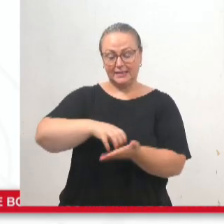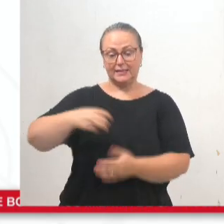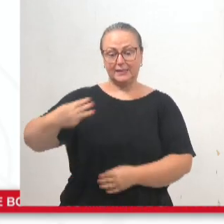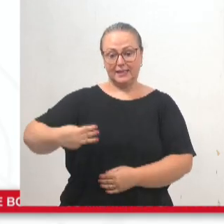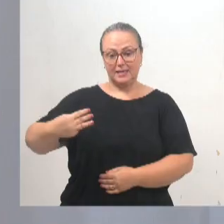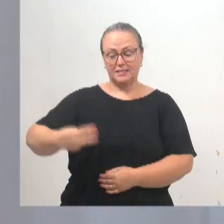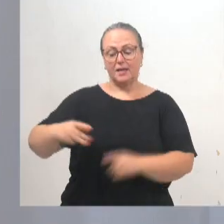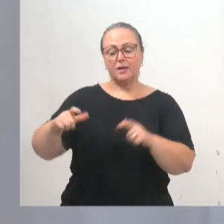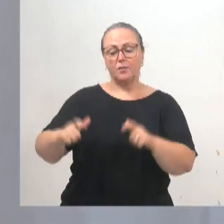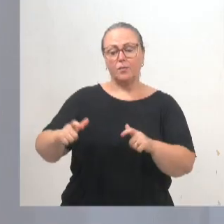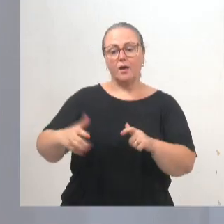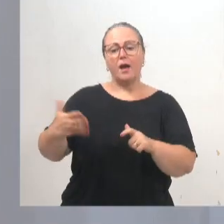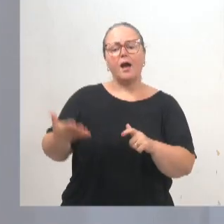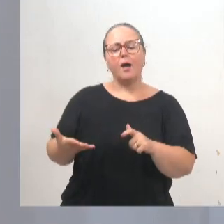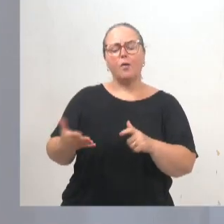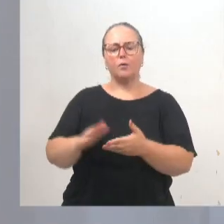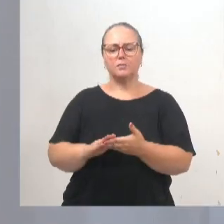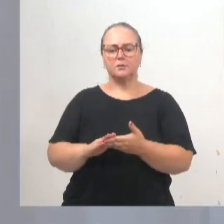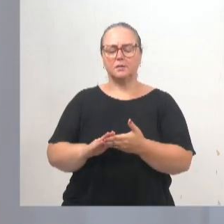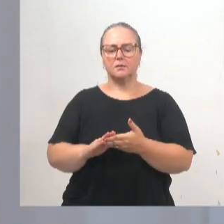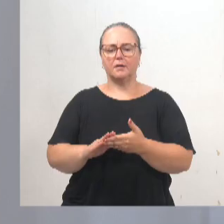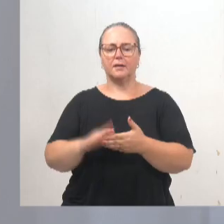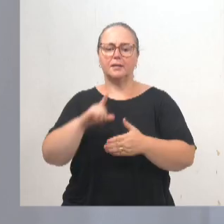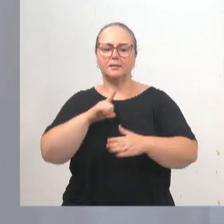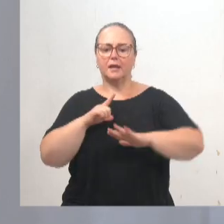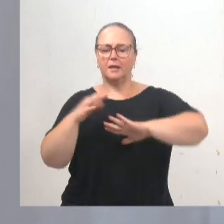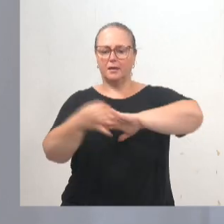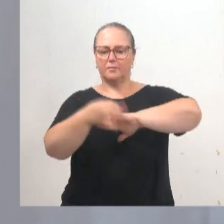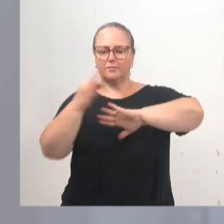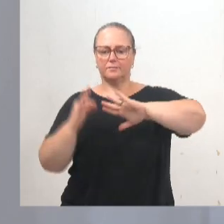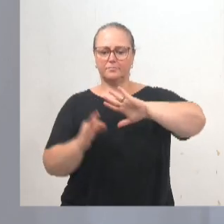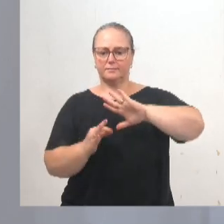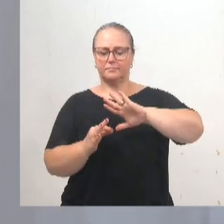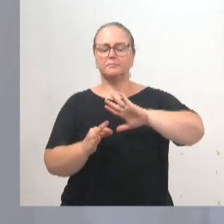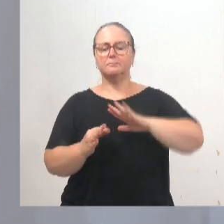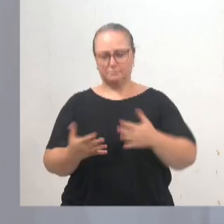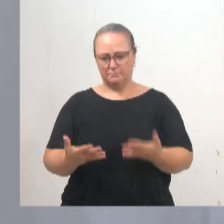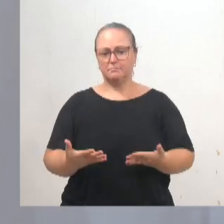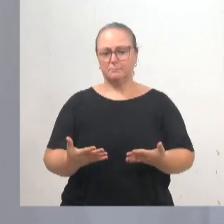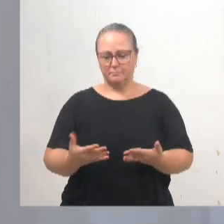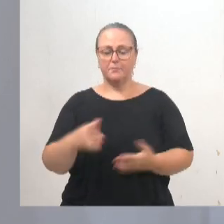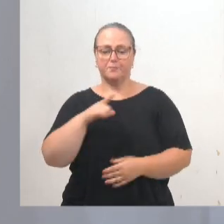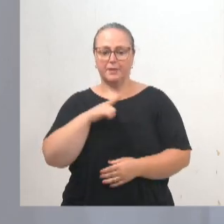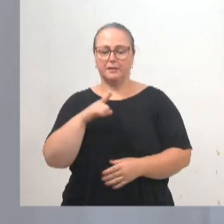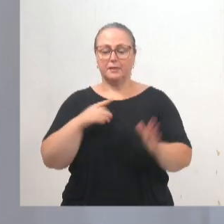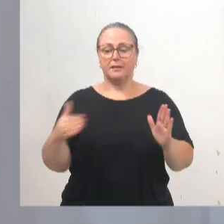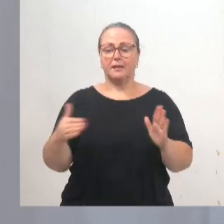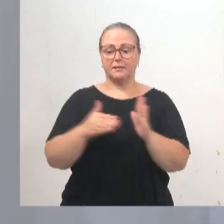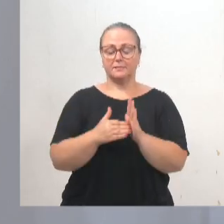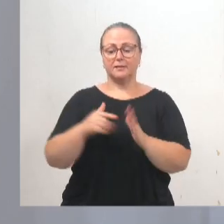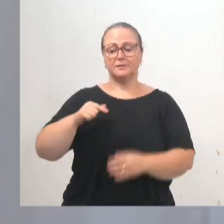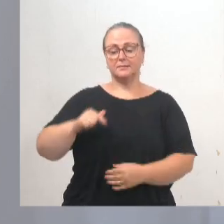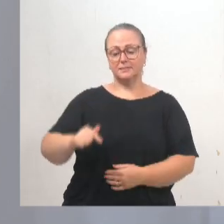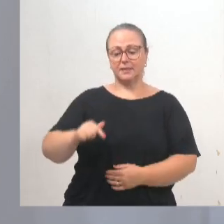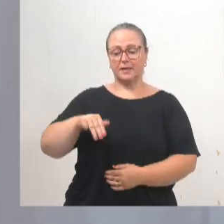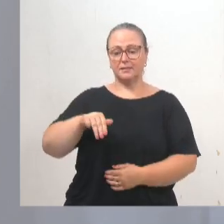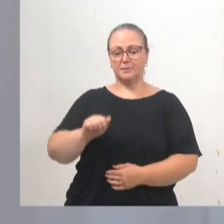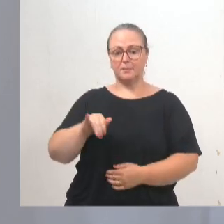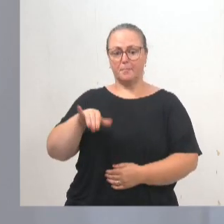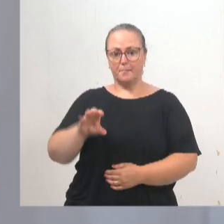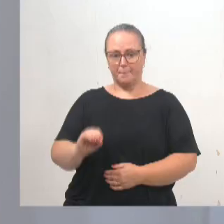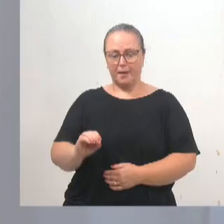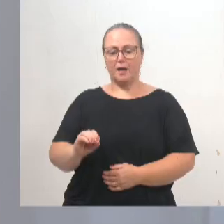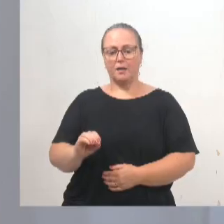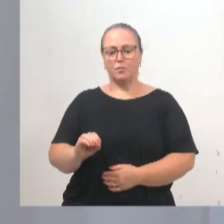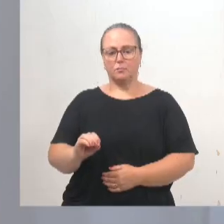dele envolve os 14 municípios do Vale Europeu. Tá? Então, há pouco tempo atrás, até o dia 7 de maio de 2024,